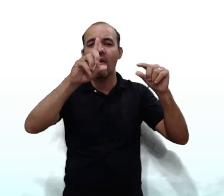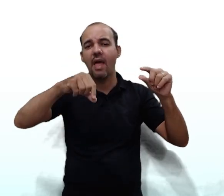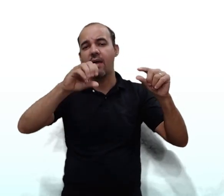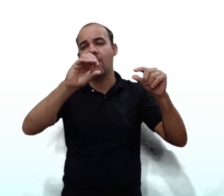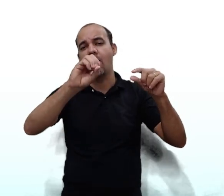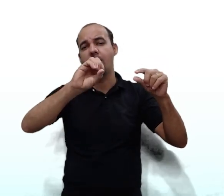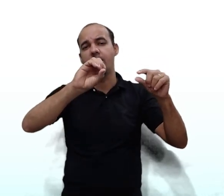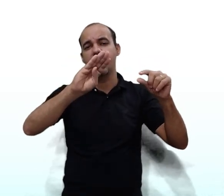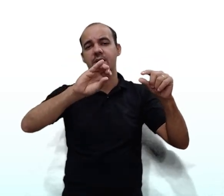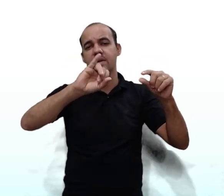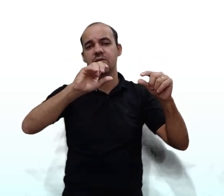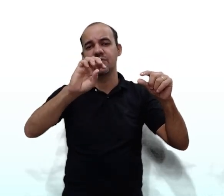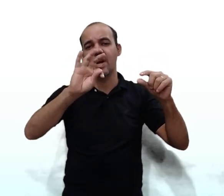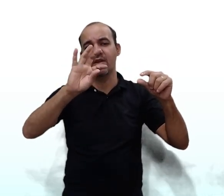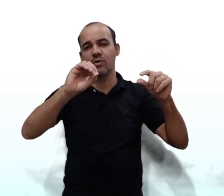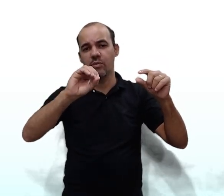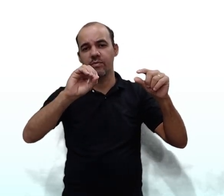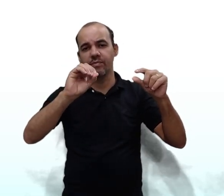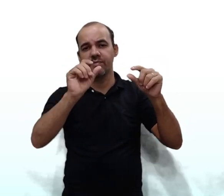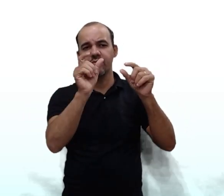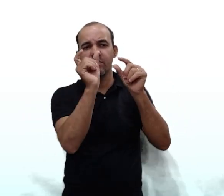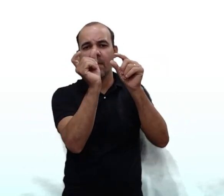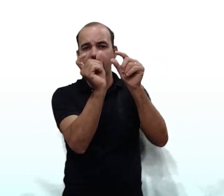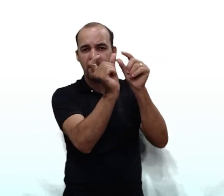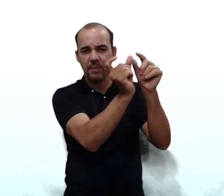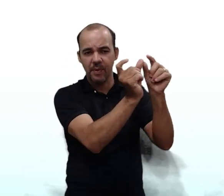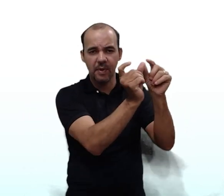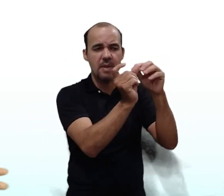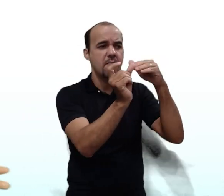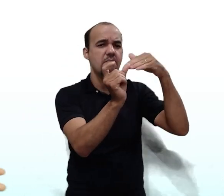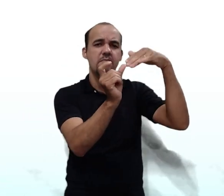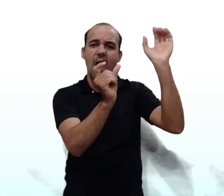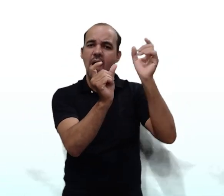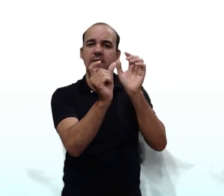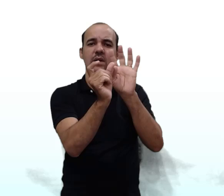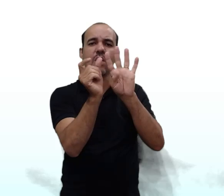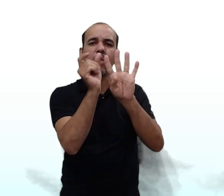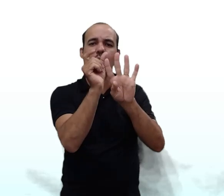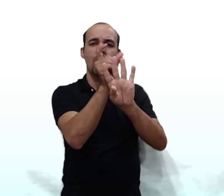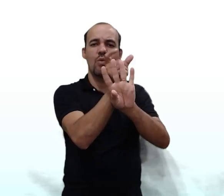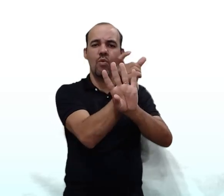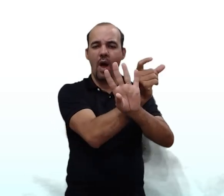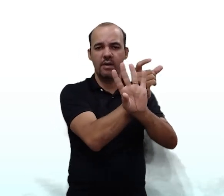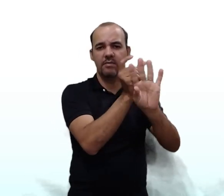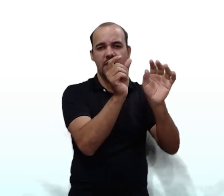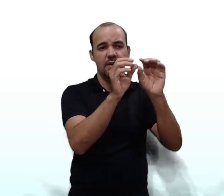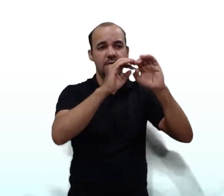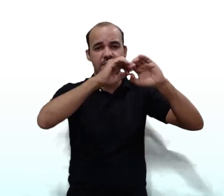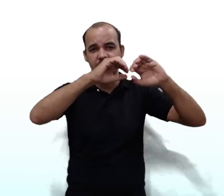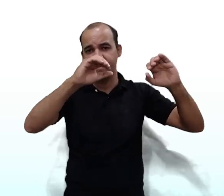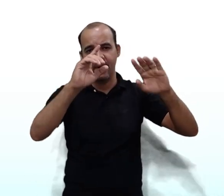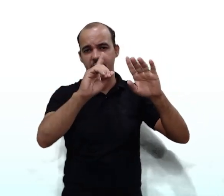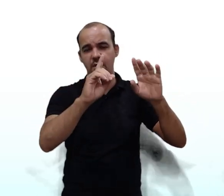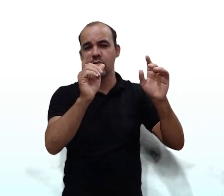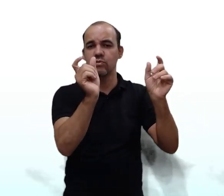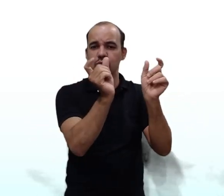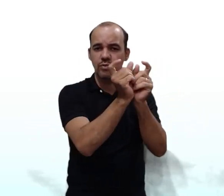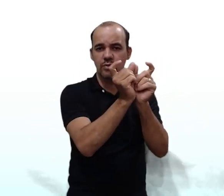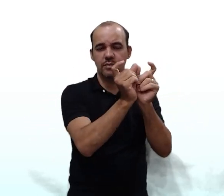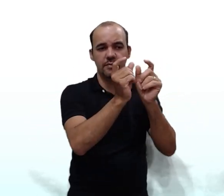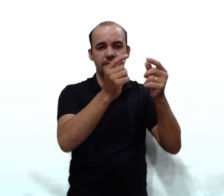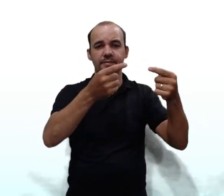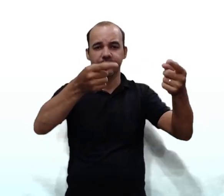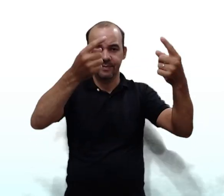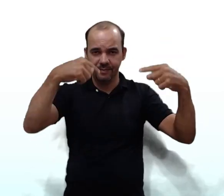é composto por mais de 4 palavras. Então, não faz essa separação. A frase de baixo,